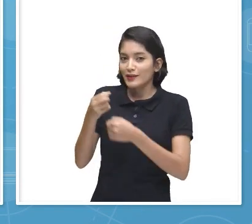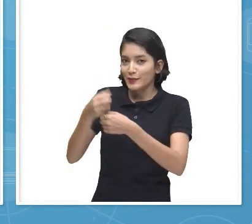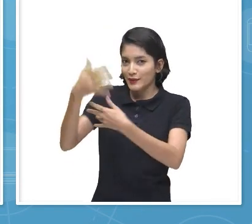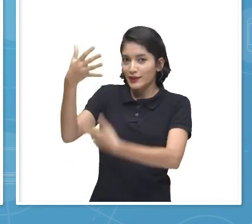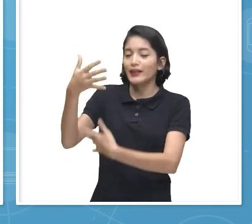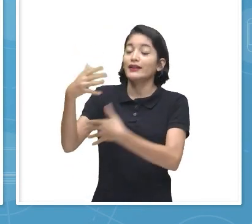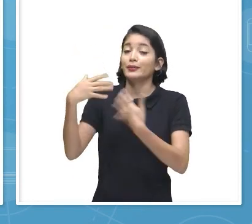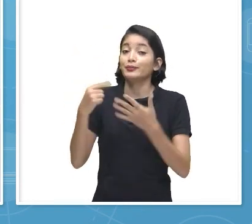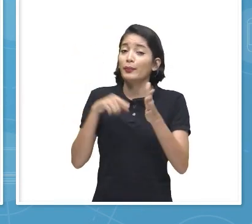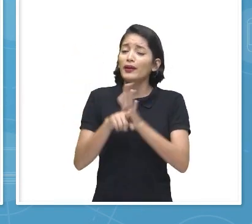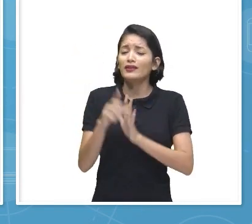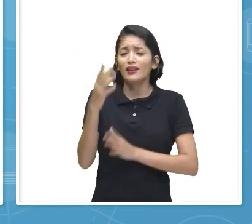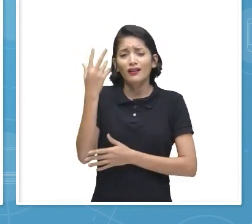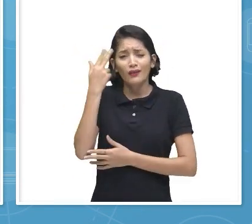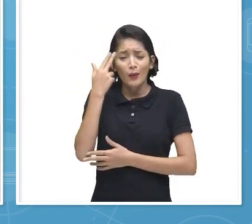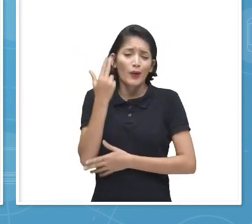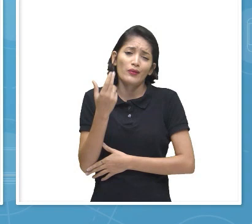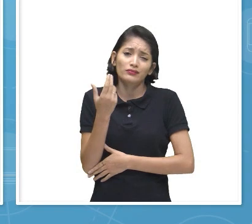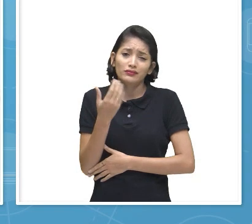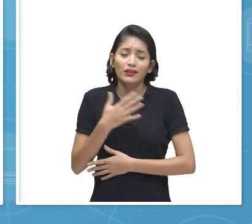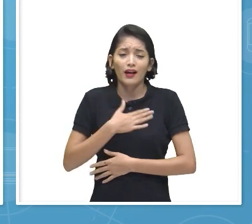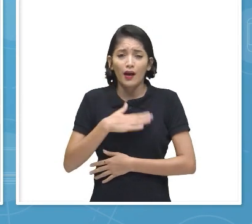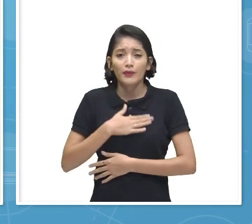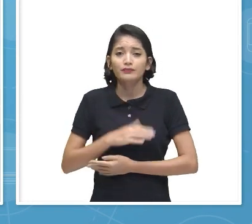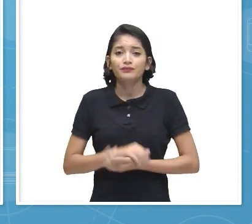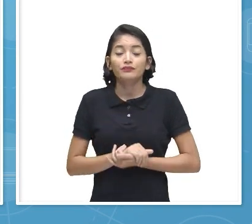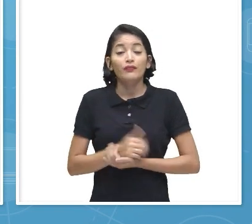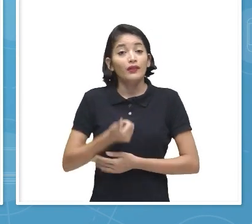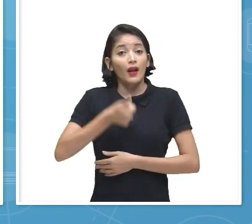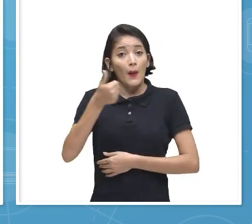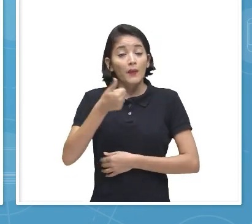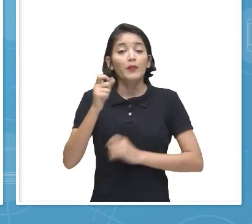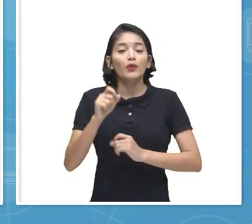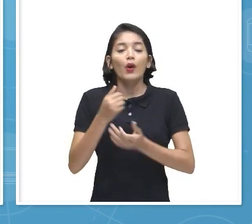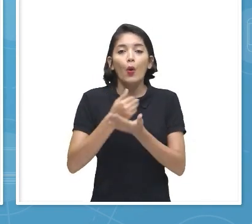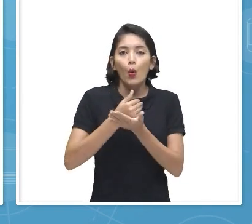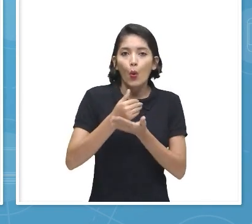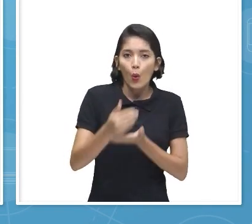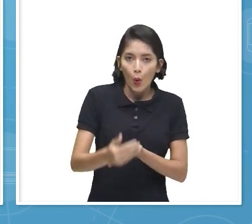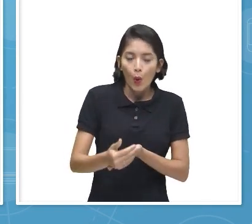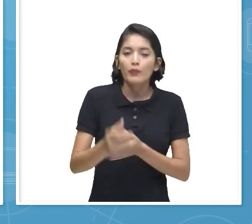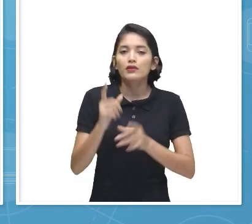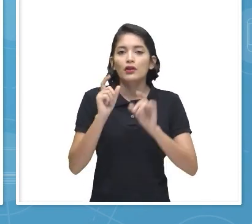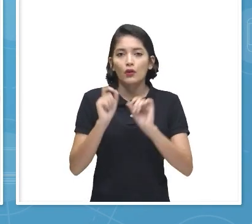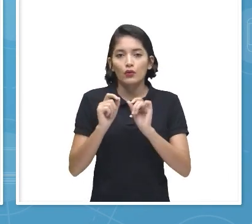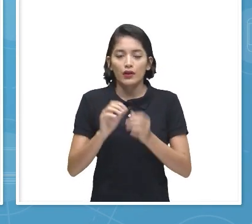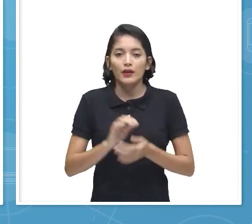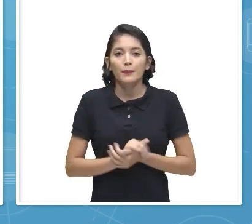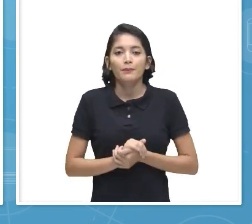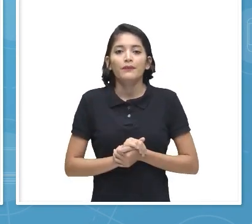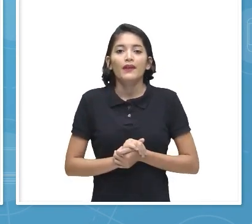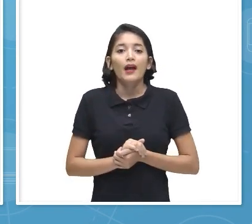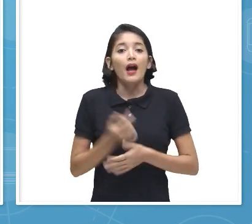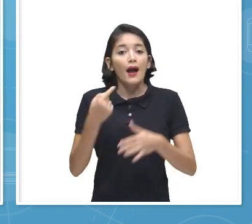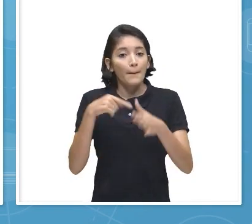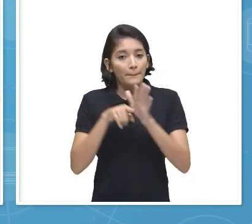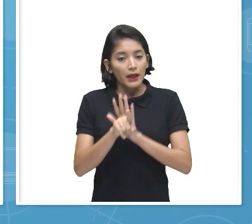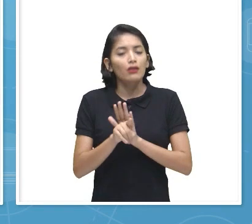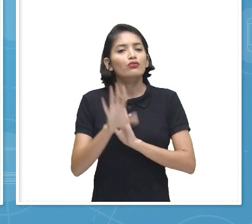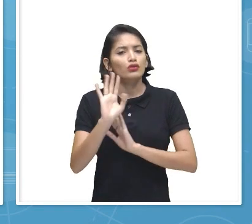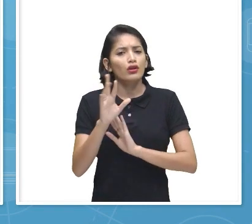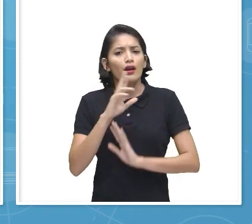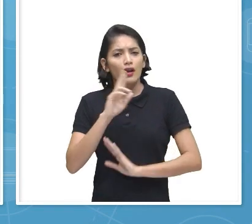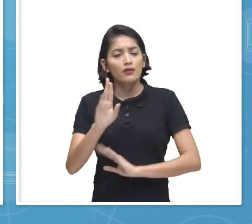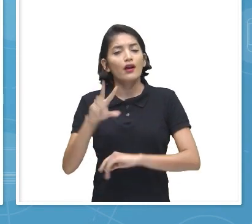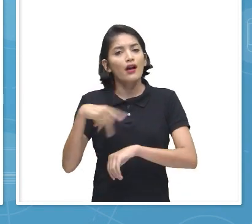super tranquila. Vamos fazer então, primeiro hoje, a gente vai iniciar revisando a questão, já dando a resposta, depois